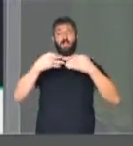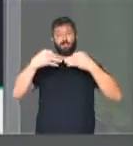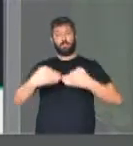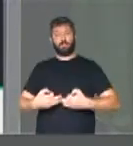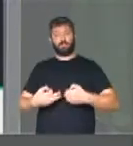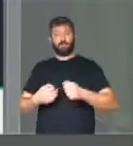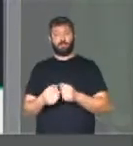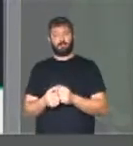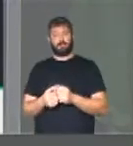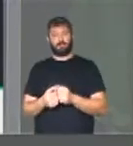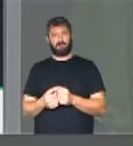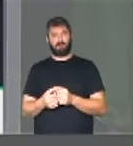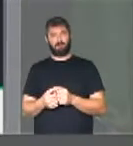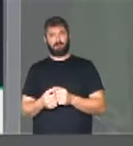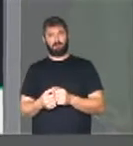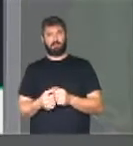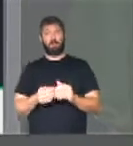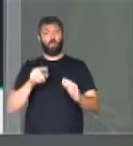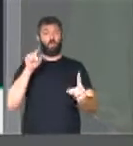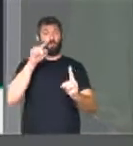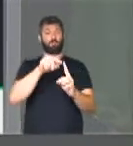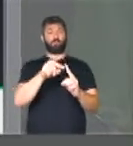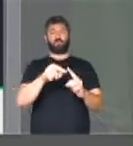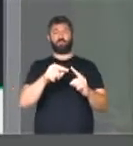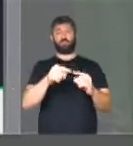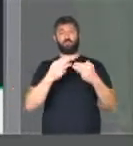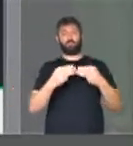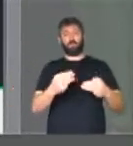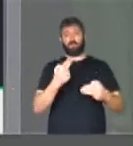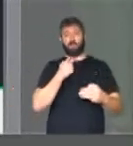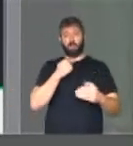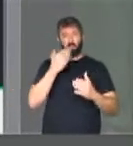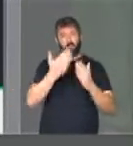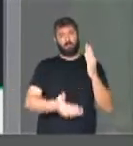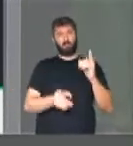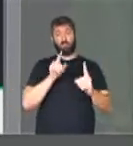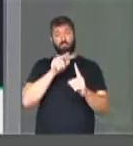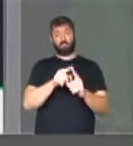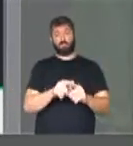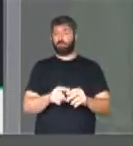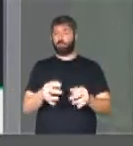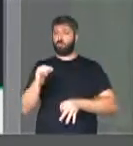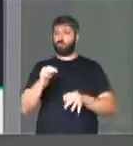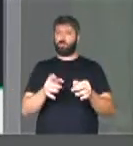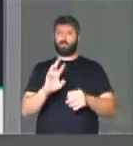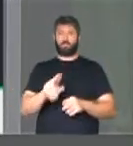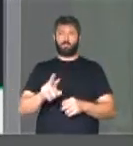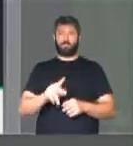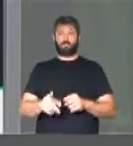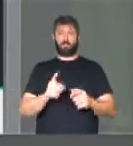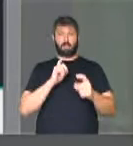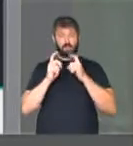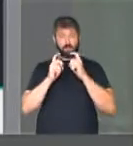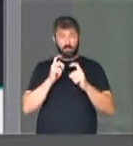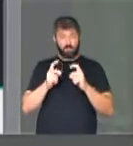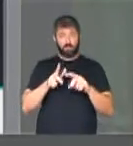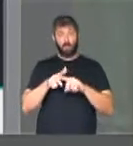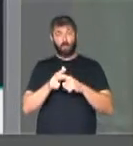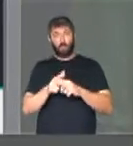Digna, ou seja, o objetivo fim do Ministério. Não é justo. Outra, o programa de gestão e